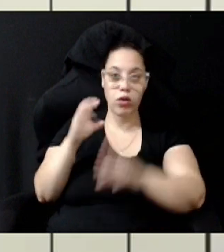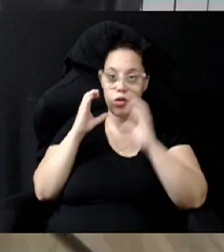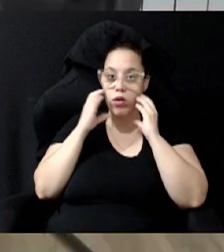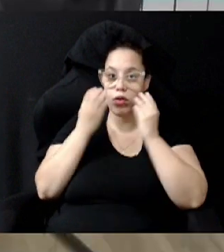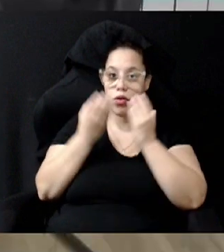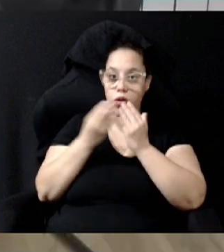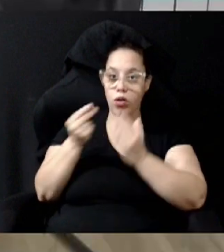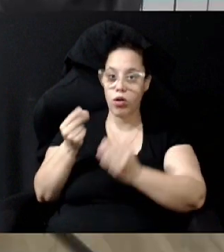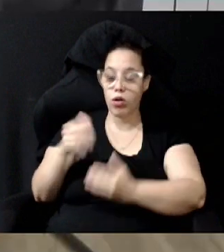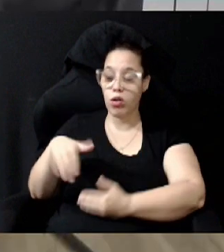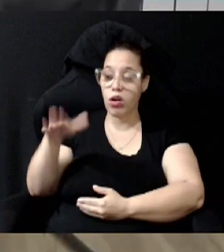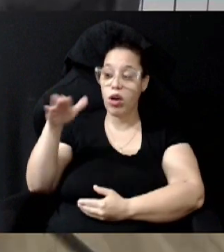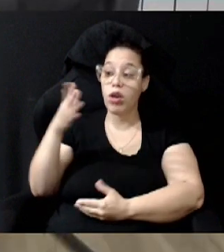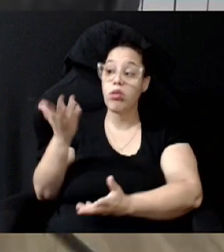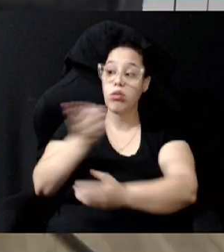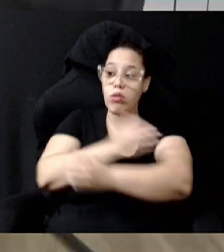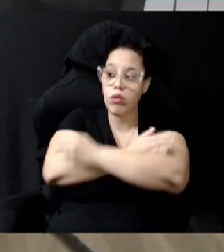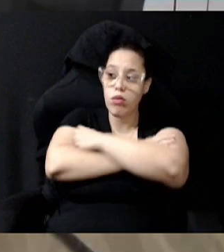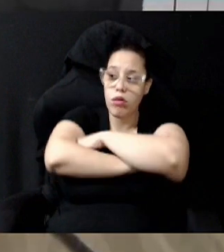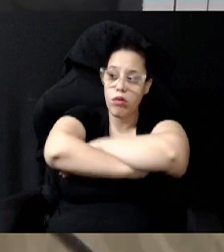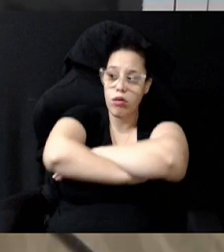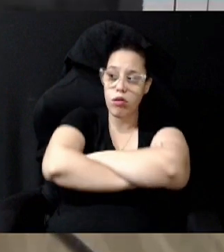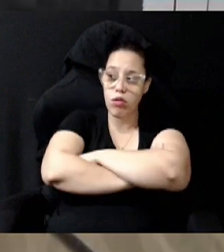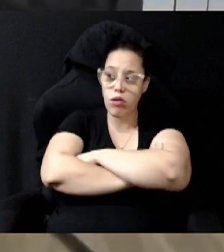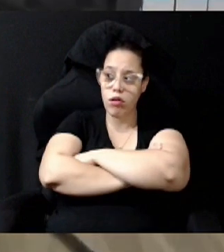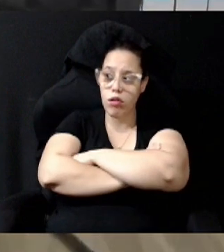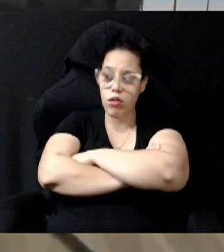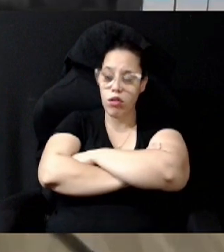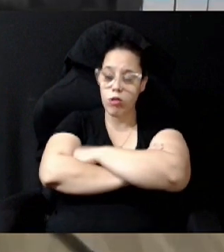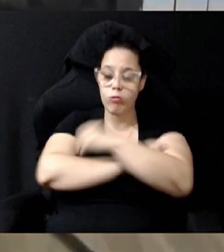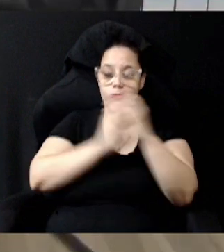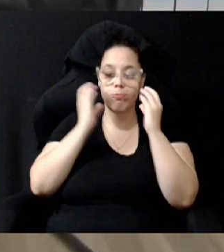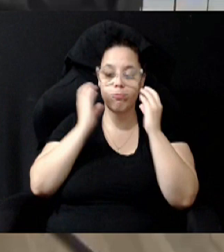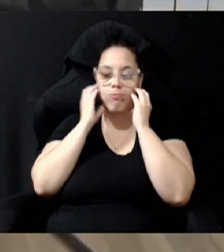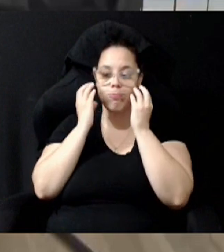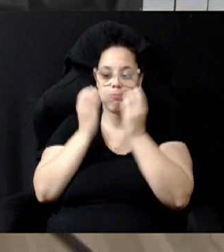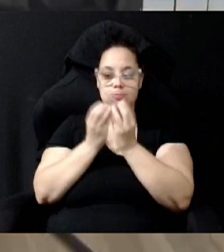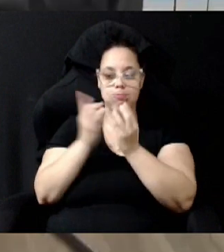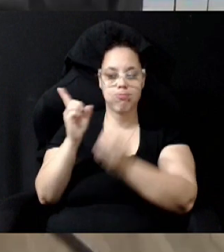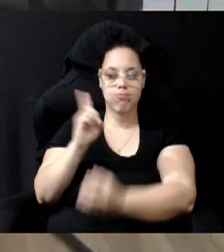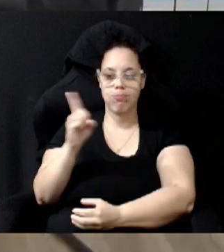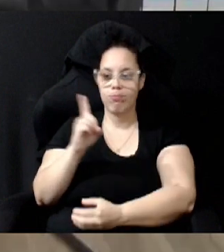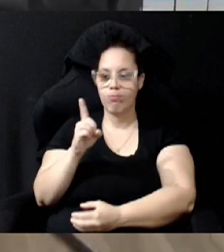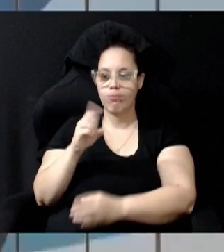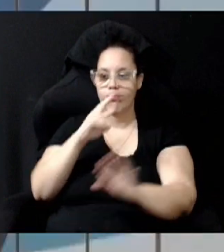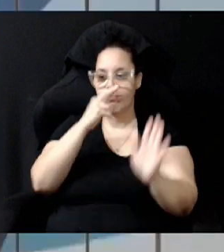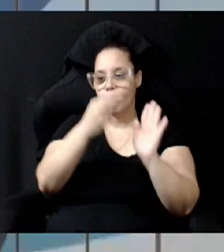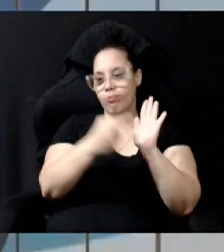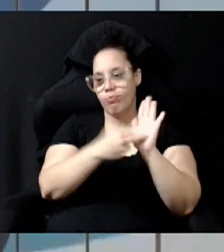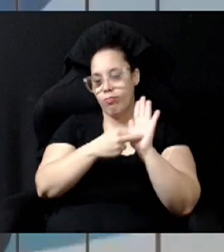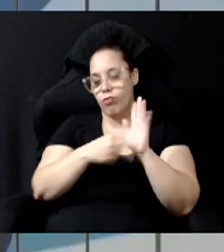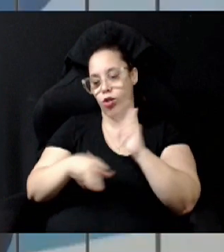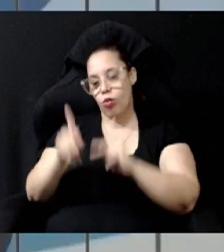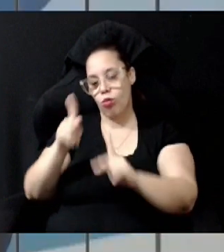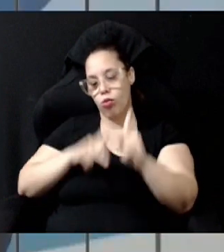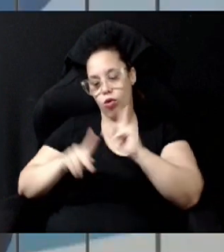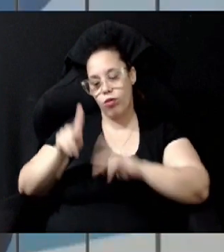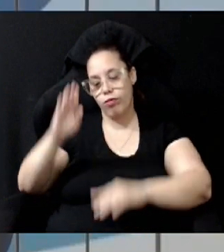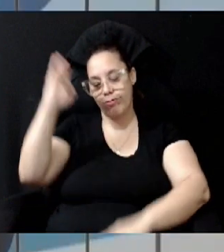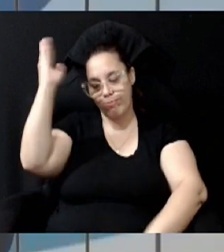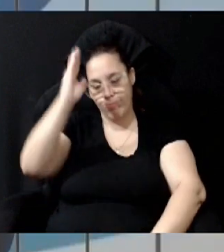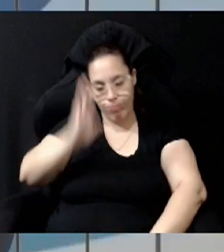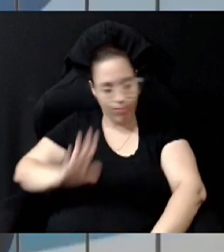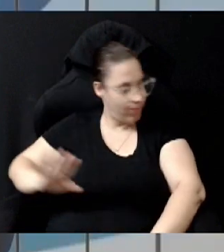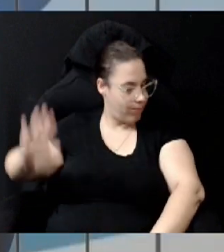mundo. E o Congresso não reflete o povo brasileiro. O Congresso